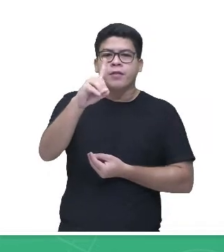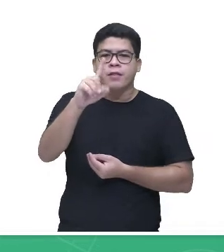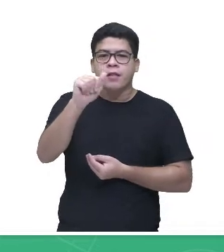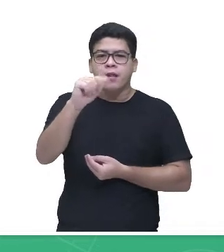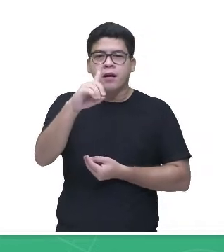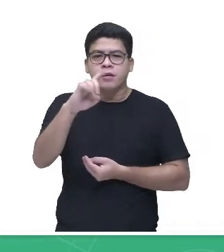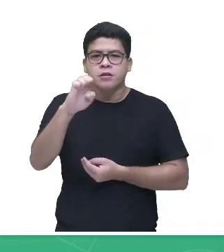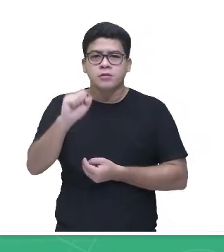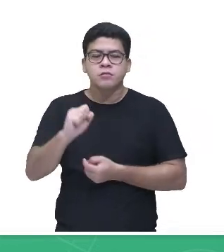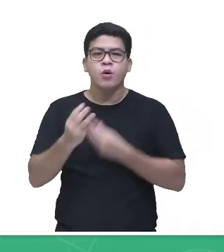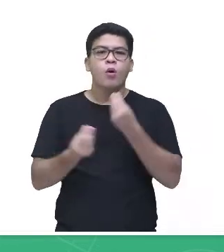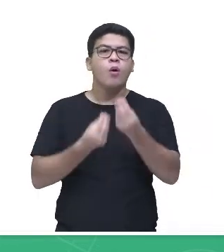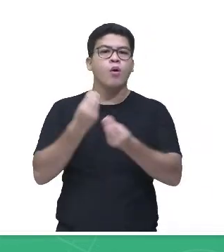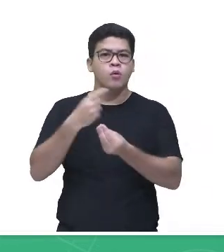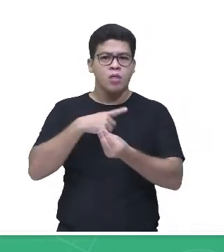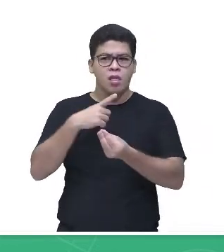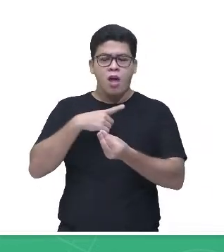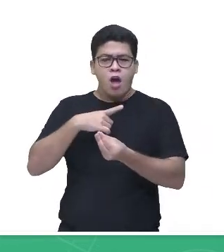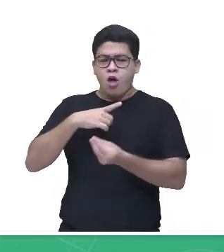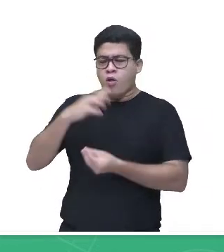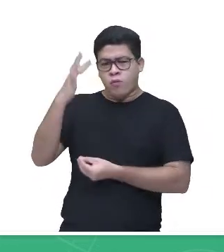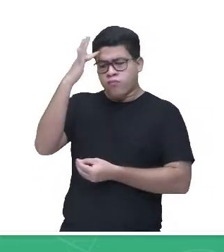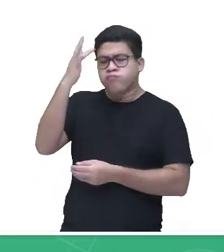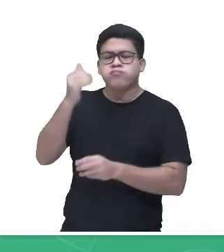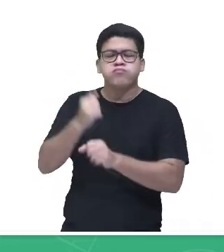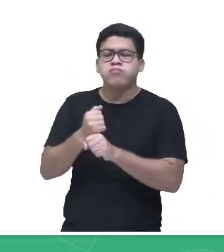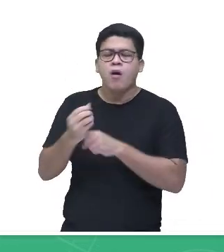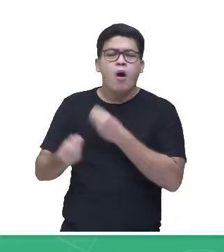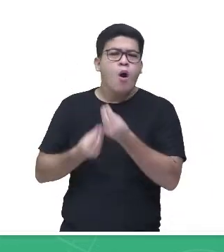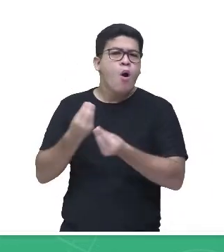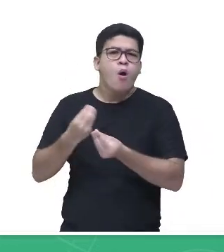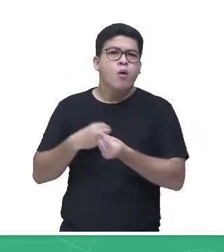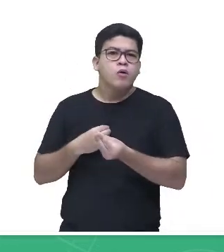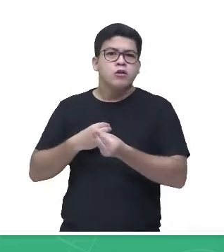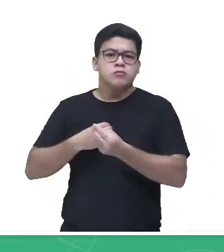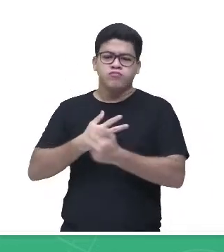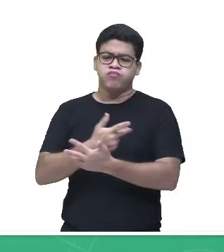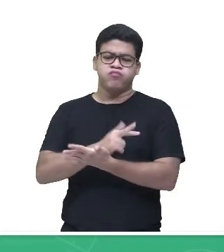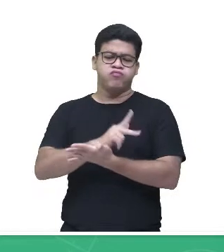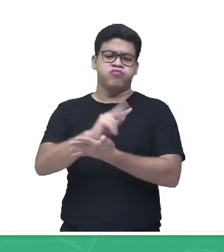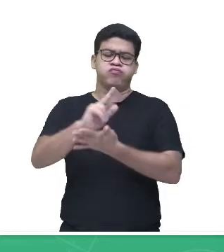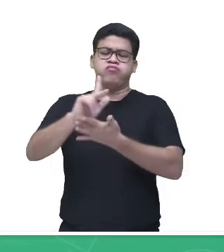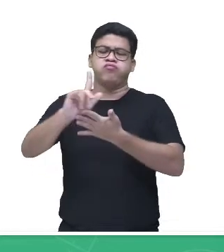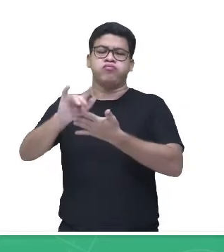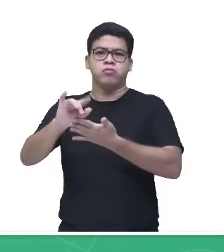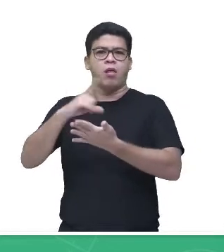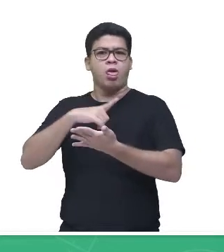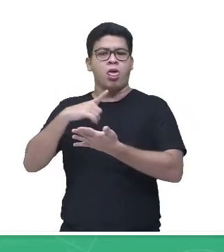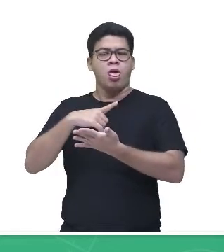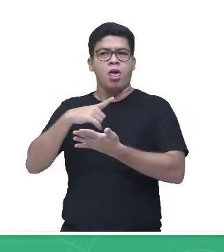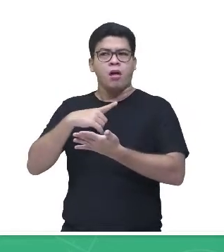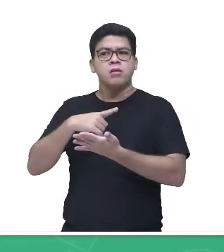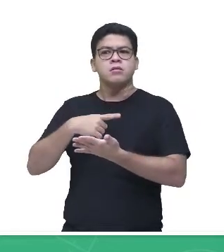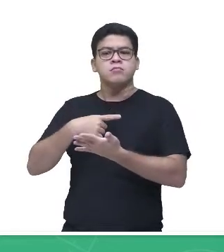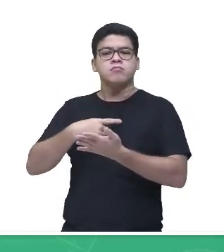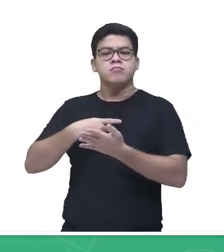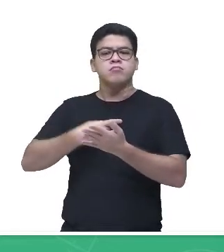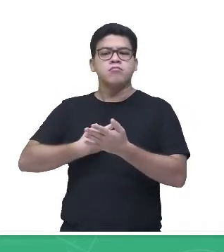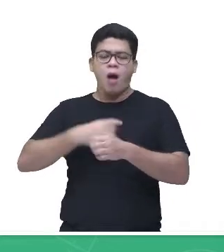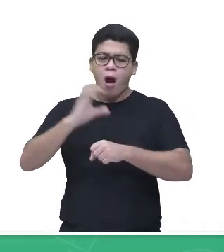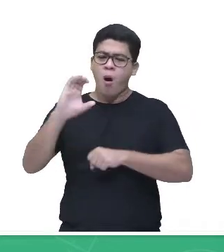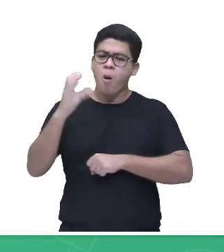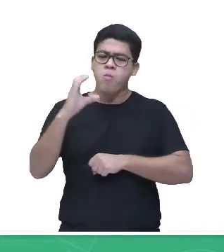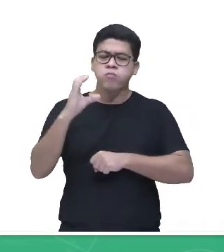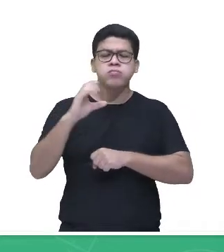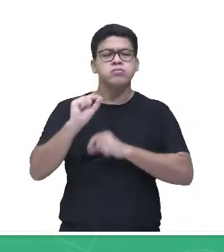tudo tem uma explicação científica, que as coisas não vão acontecer de uma hora para outra. que é